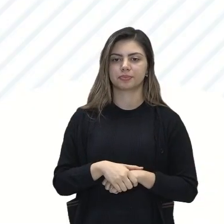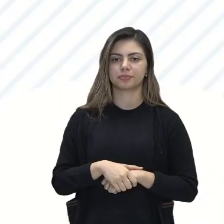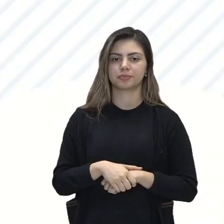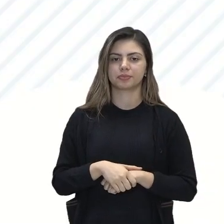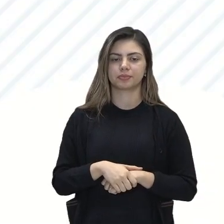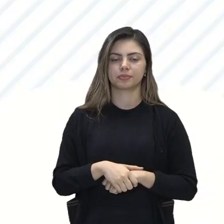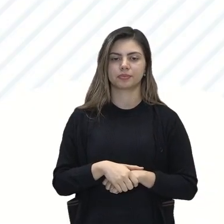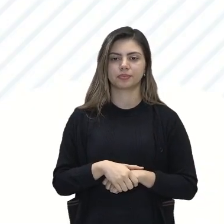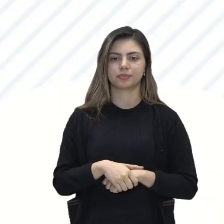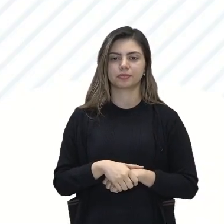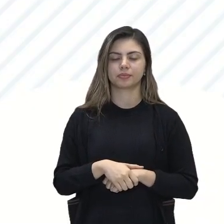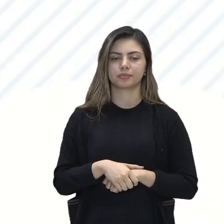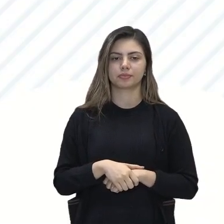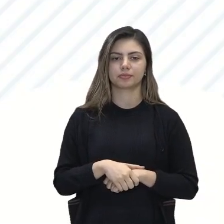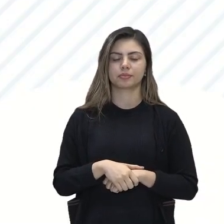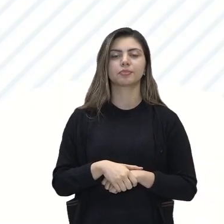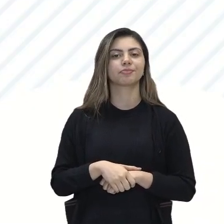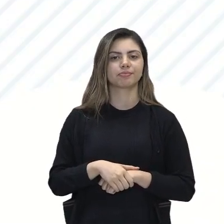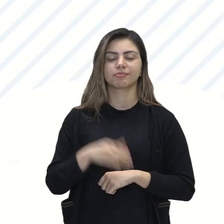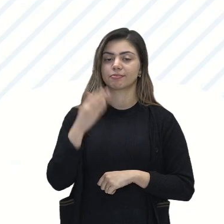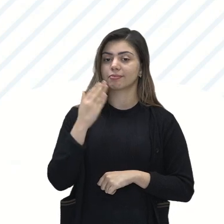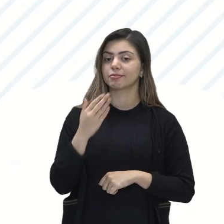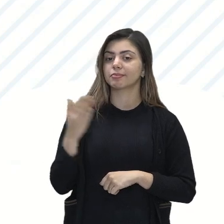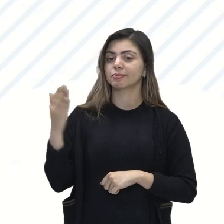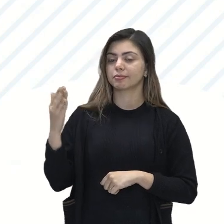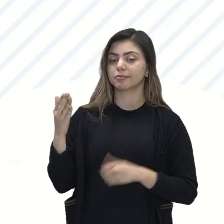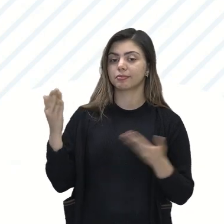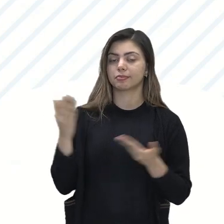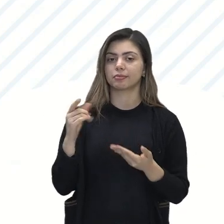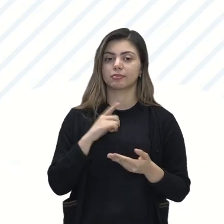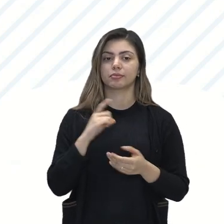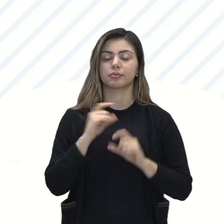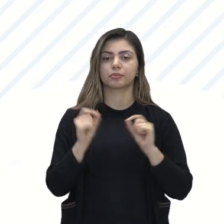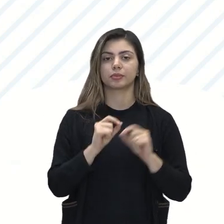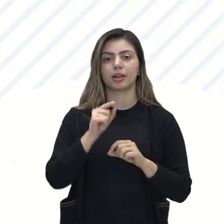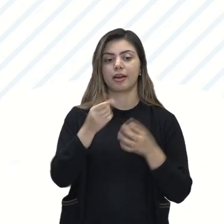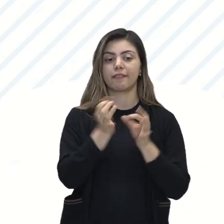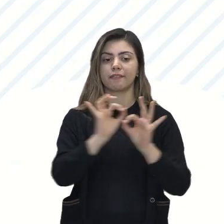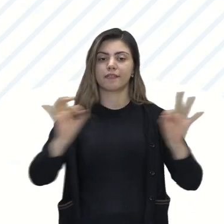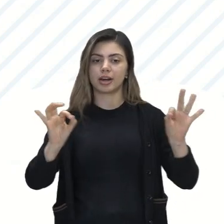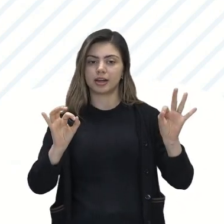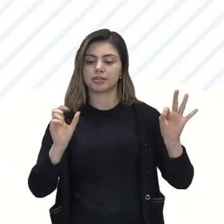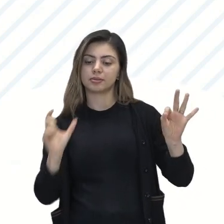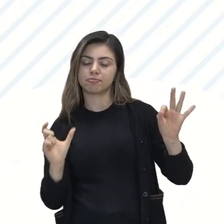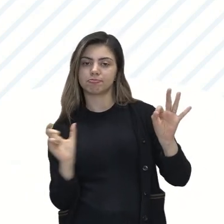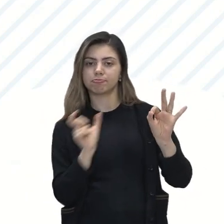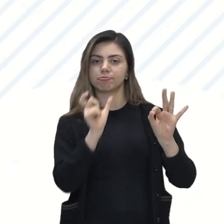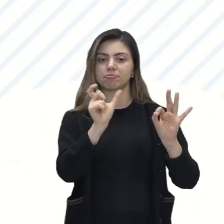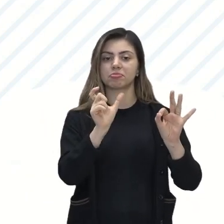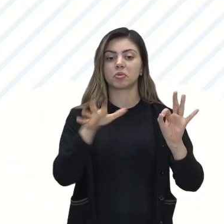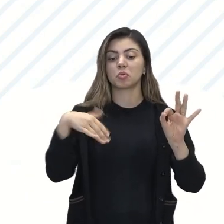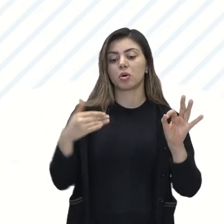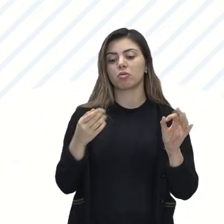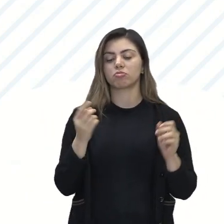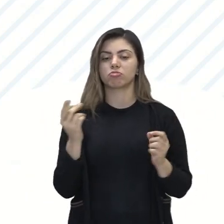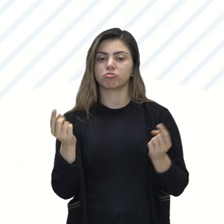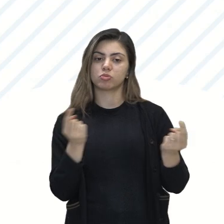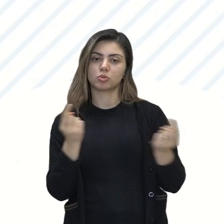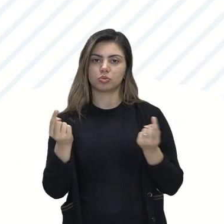go! Então, aí nós vamos completar as frases com um deles, o some ou